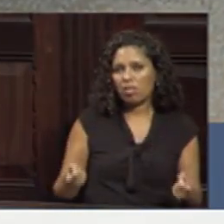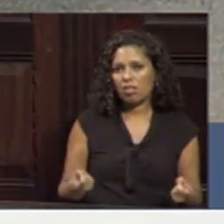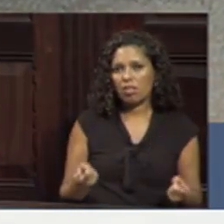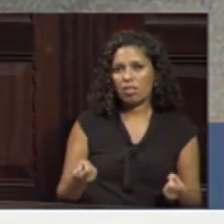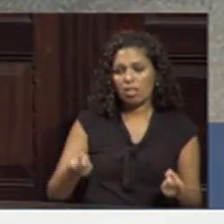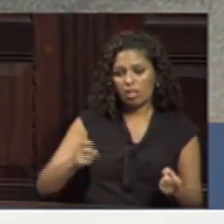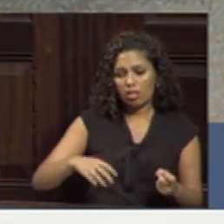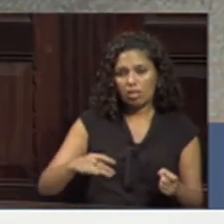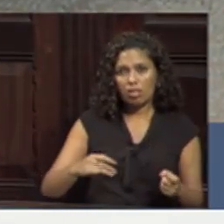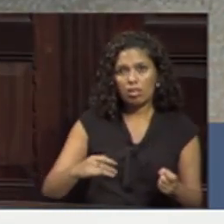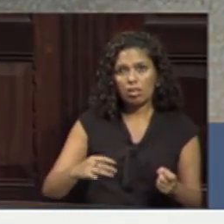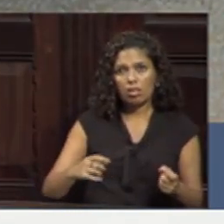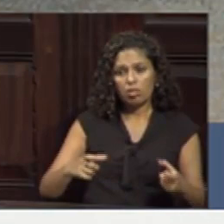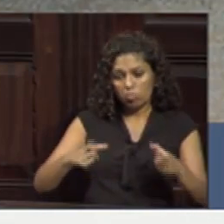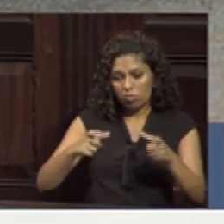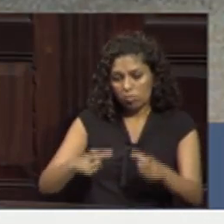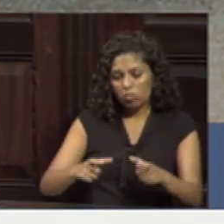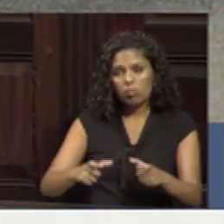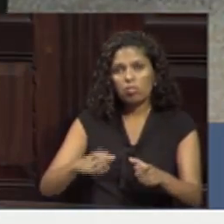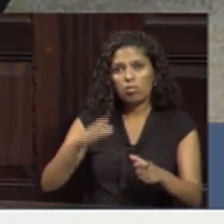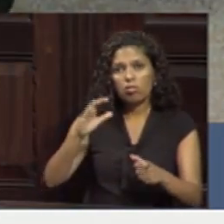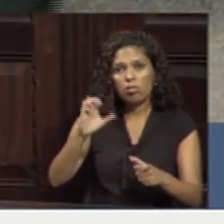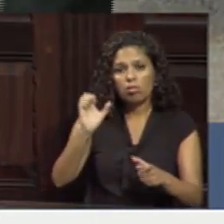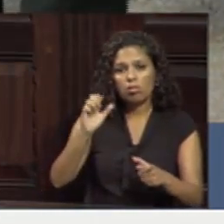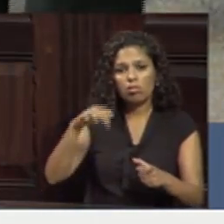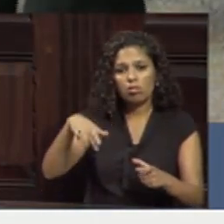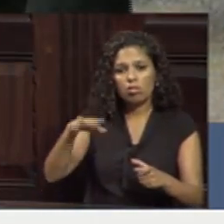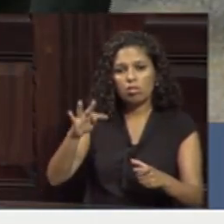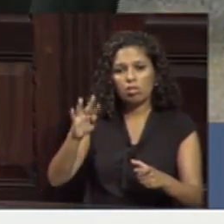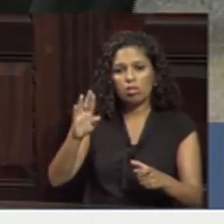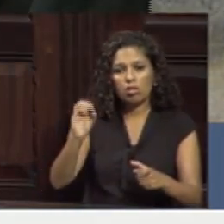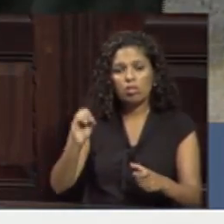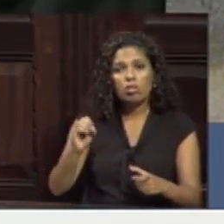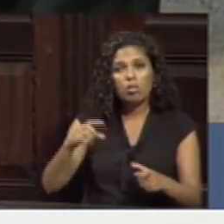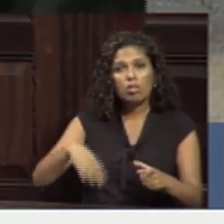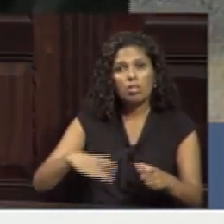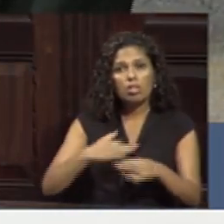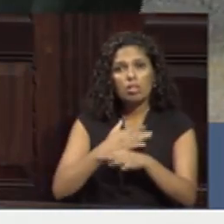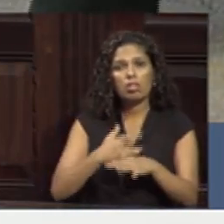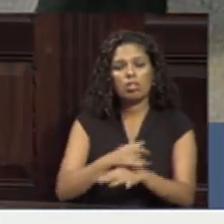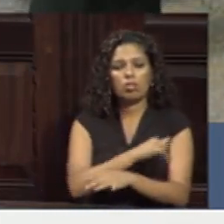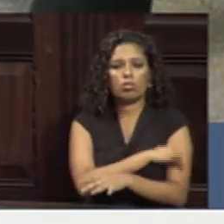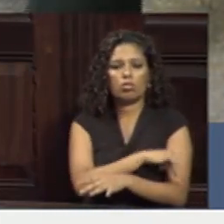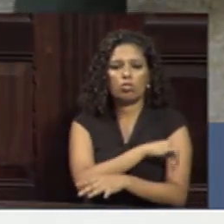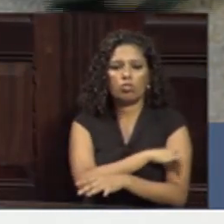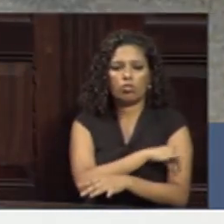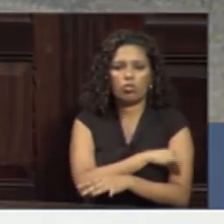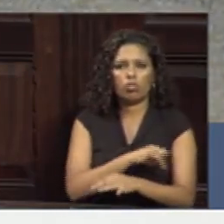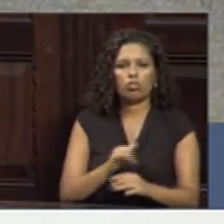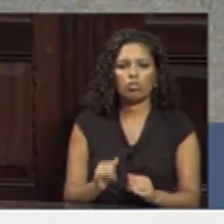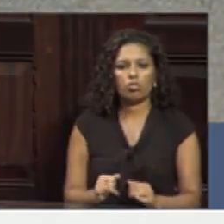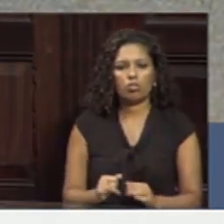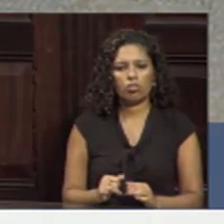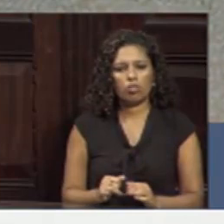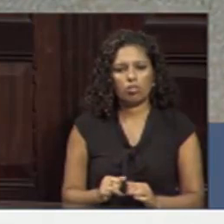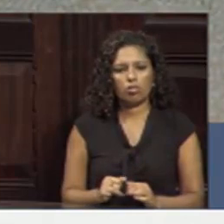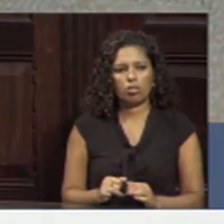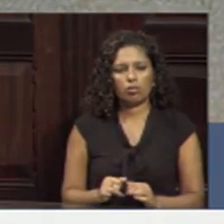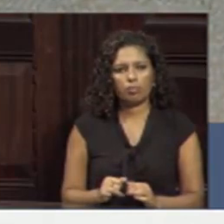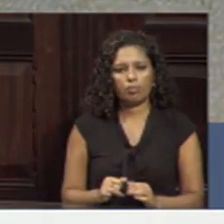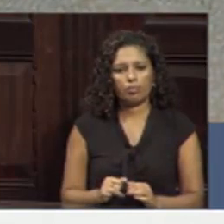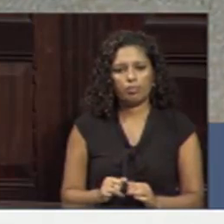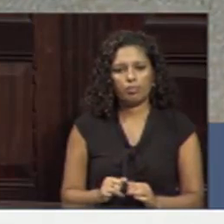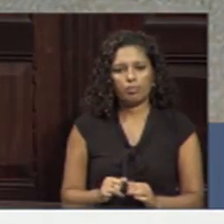Isto quer dizer, nas barbas de todo o aparato de